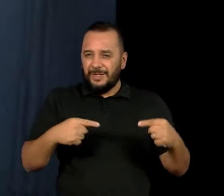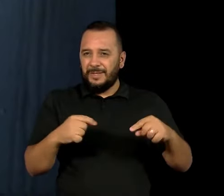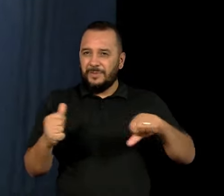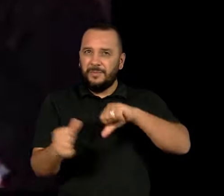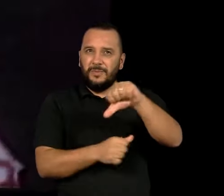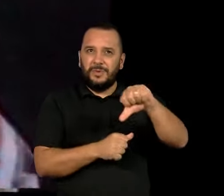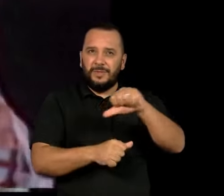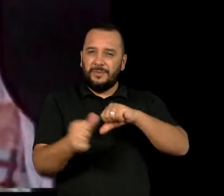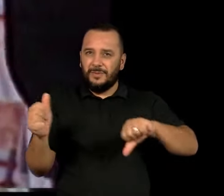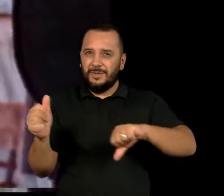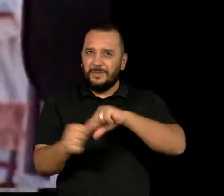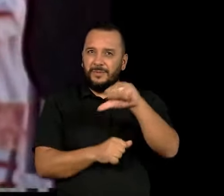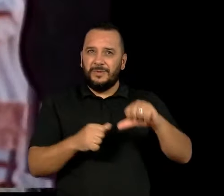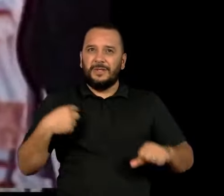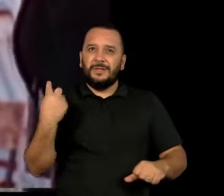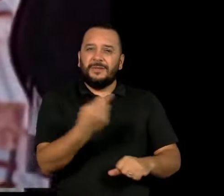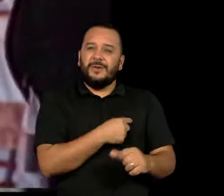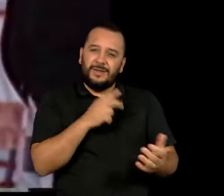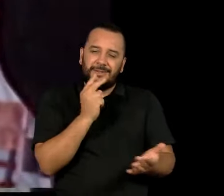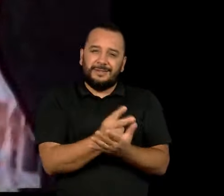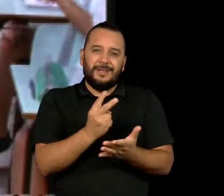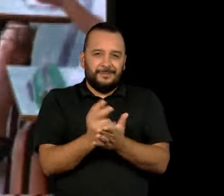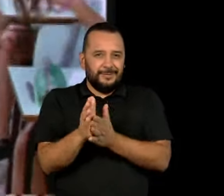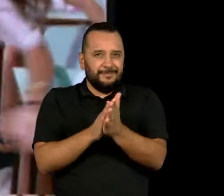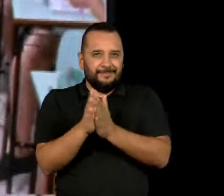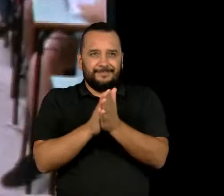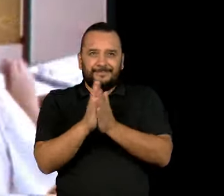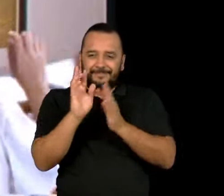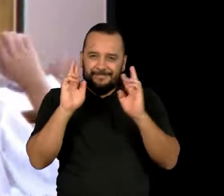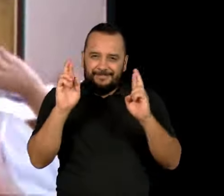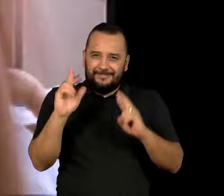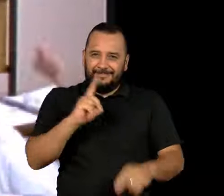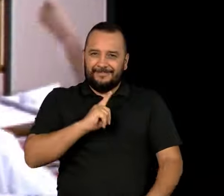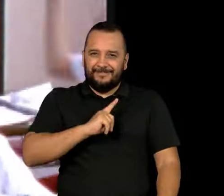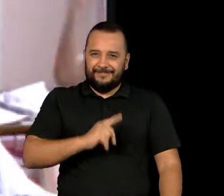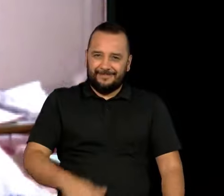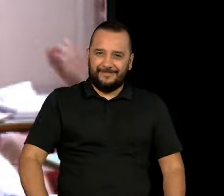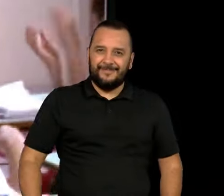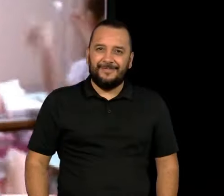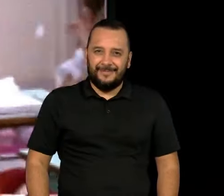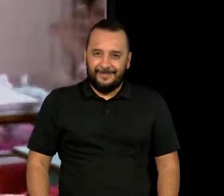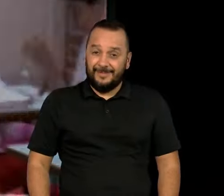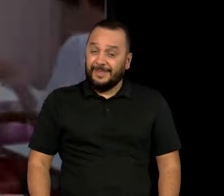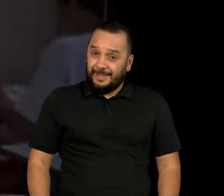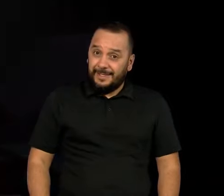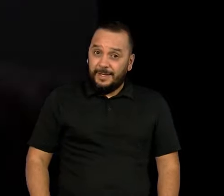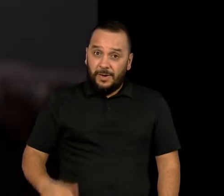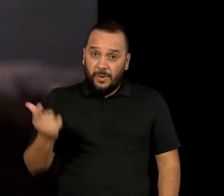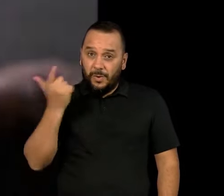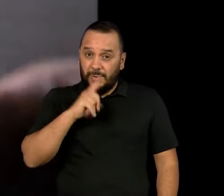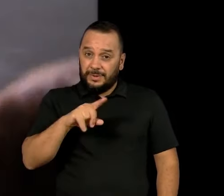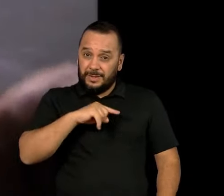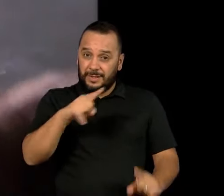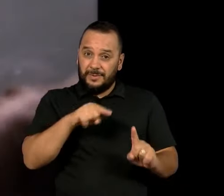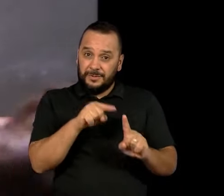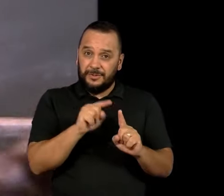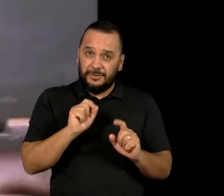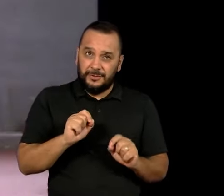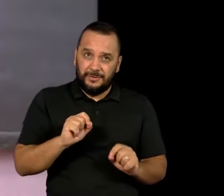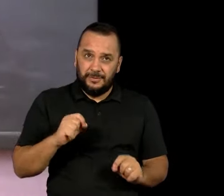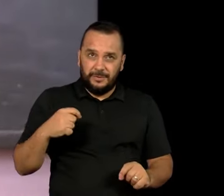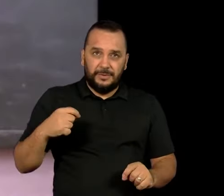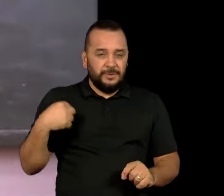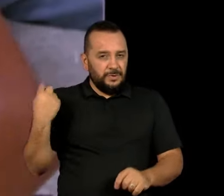mantenham em estado de constante expectativa. Para alcançar esses objetivos,